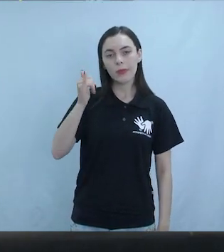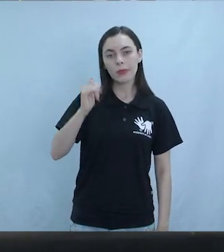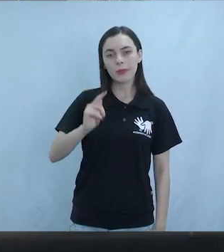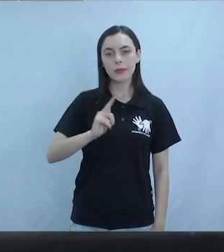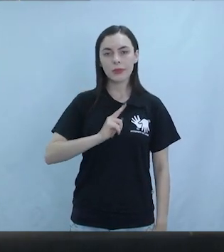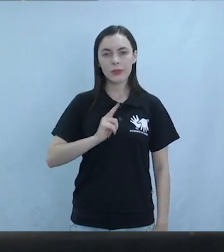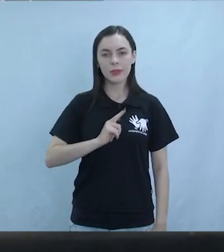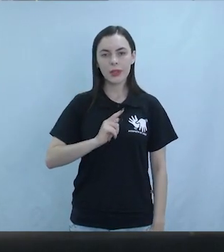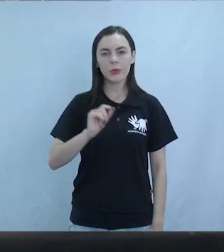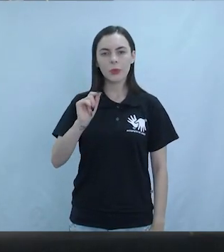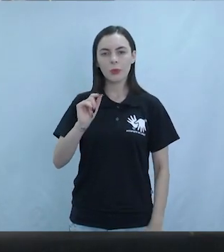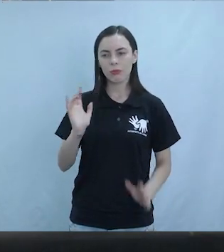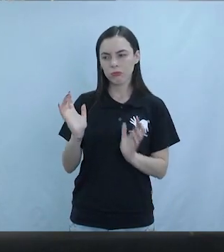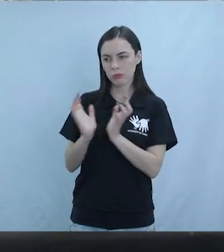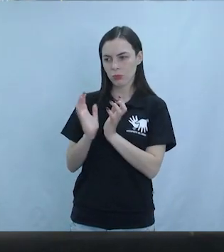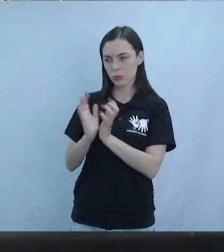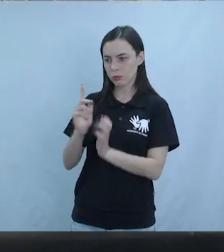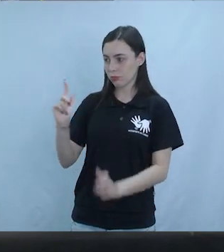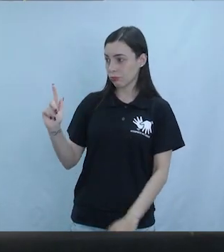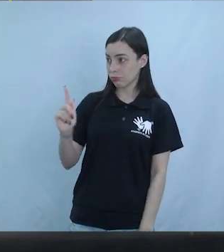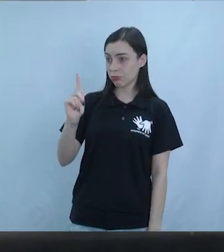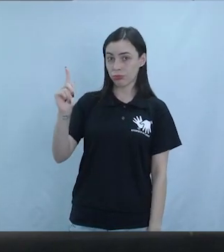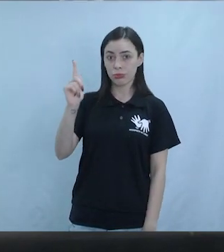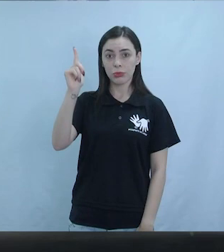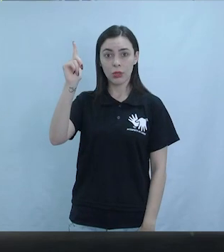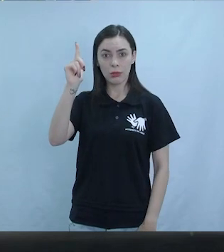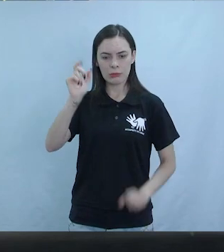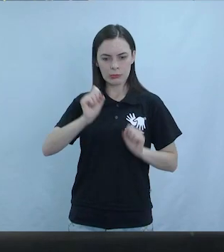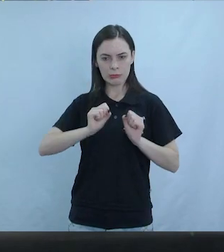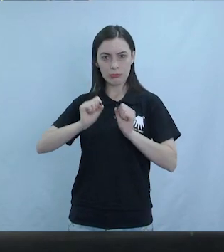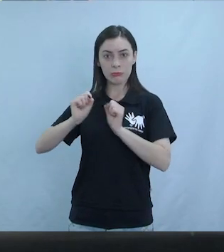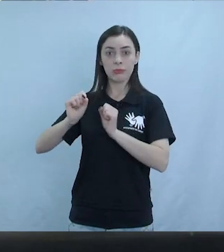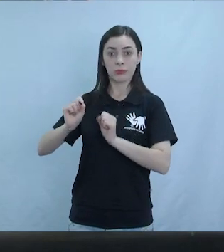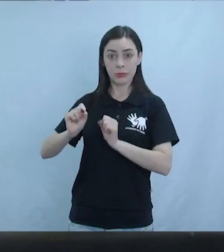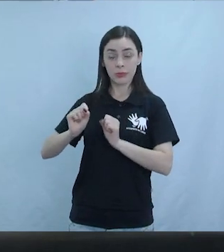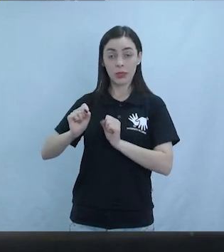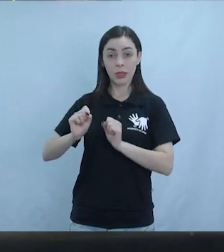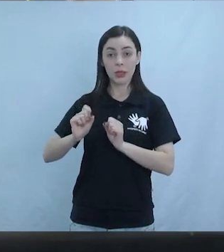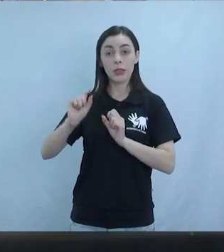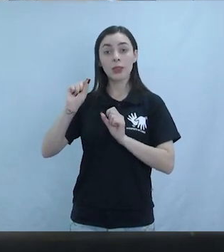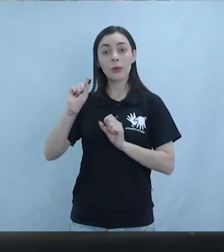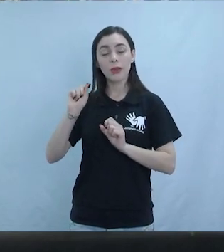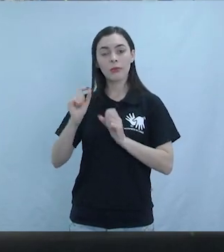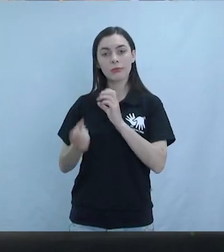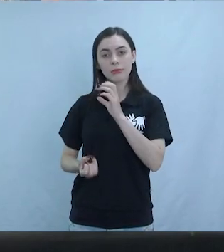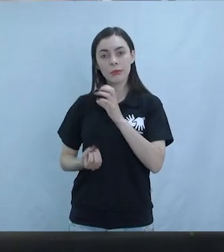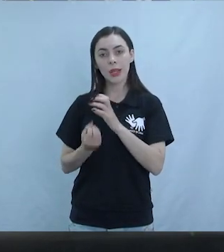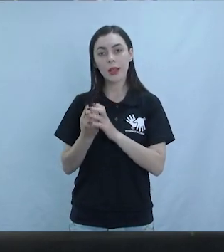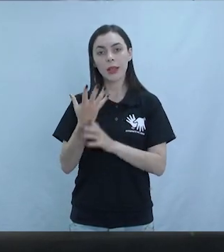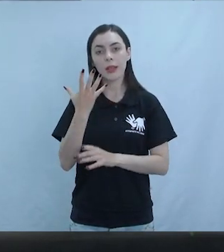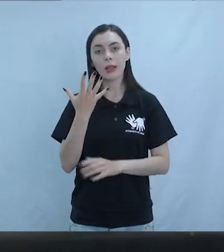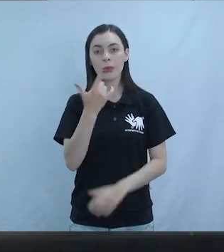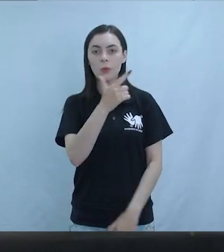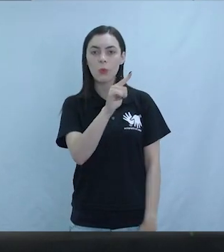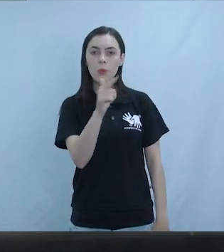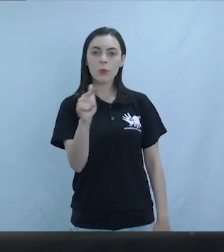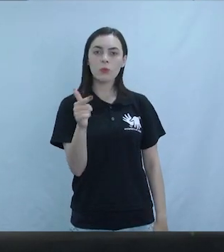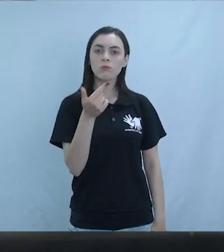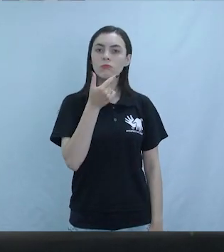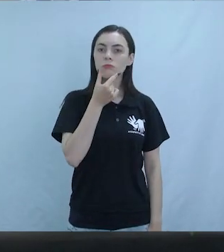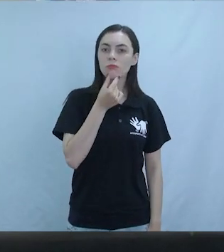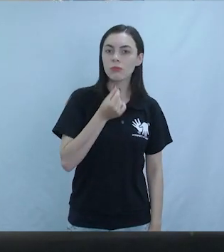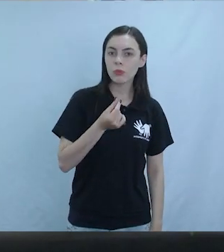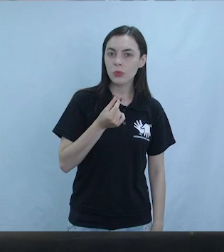história desses gigantes poderosos, né? E que criaram todos esses